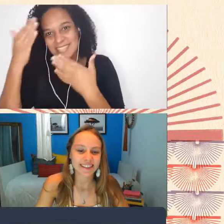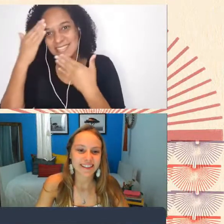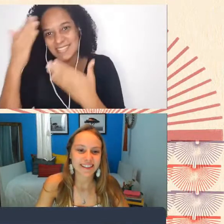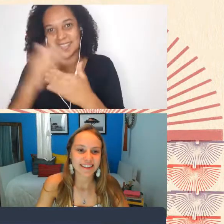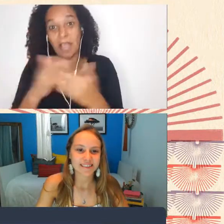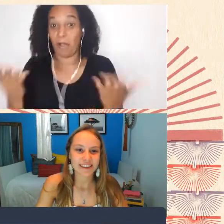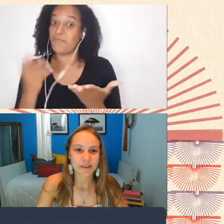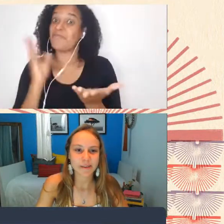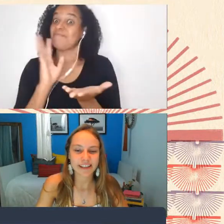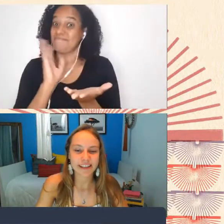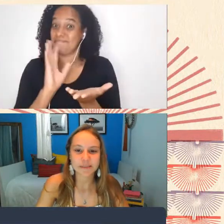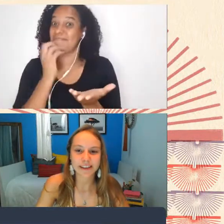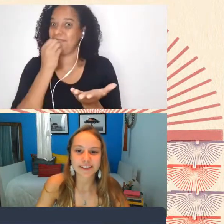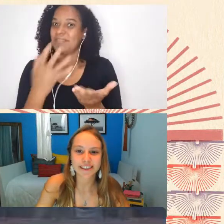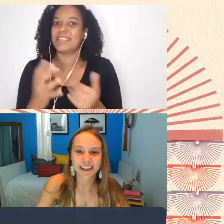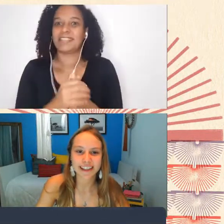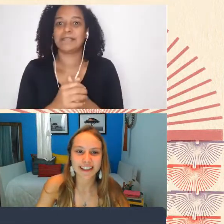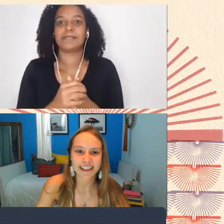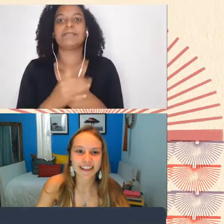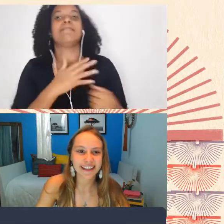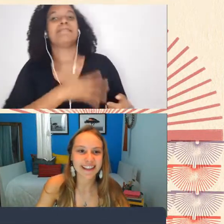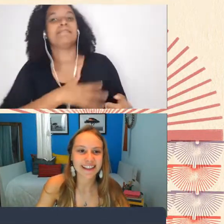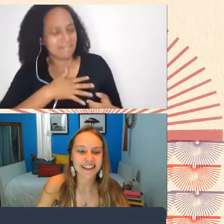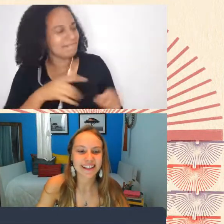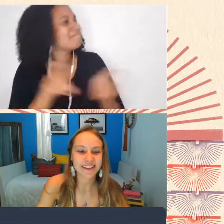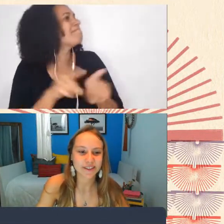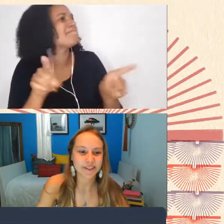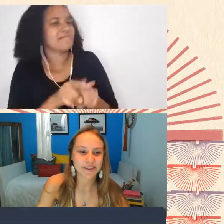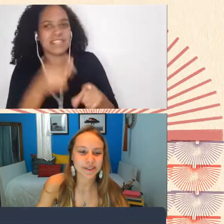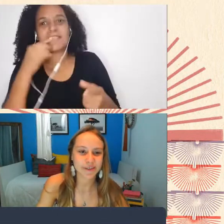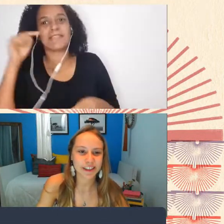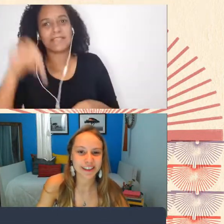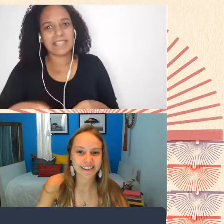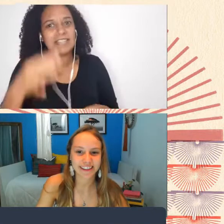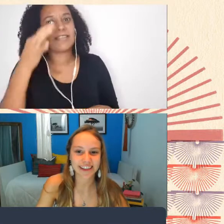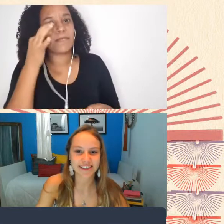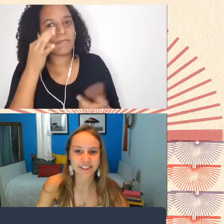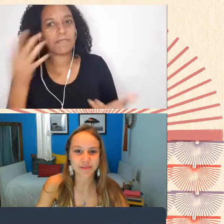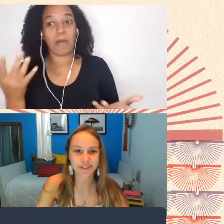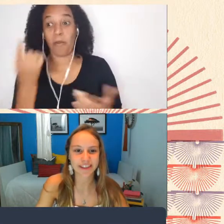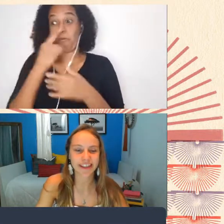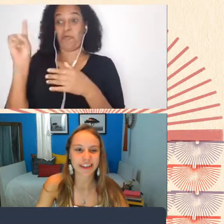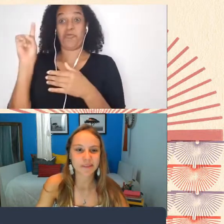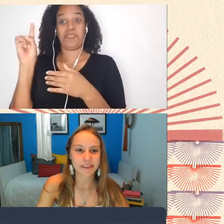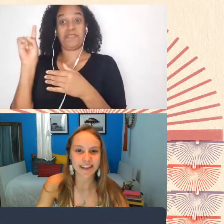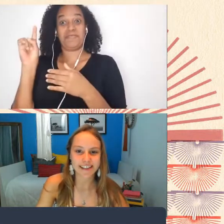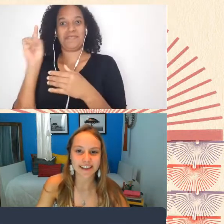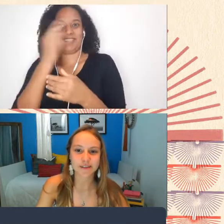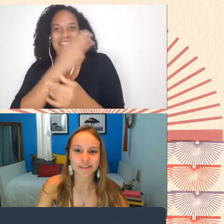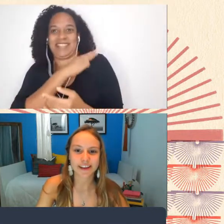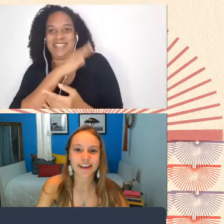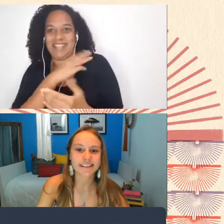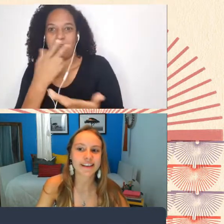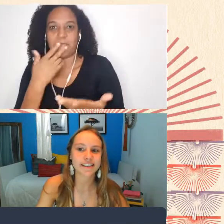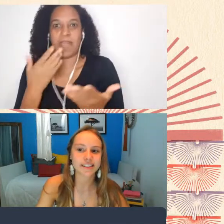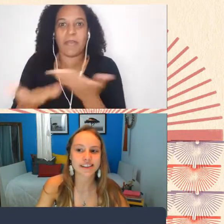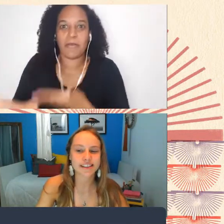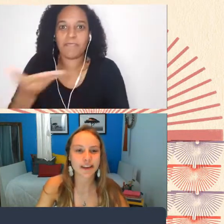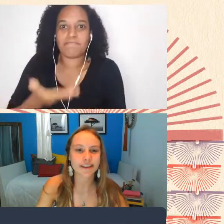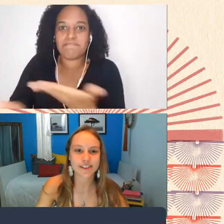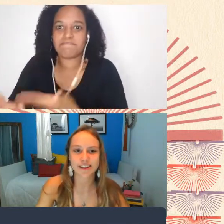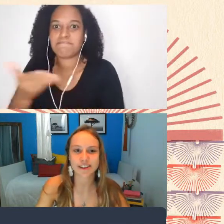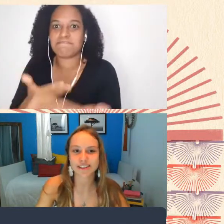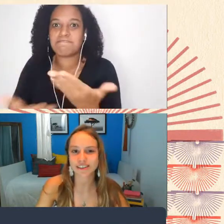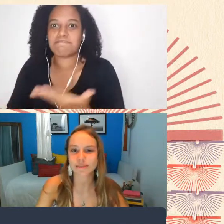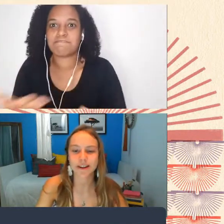muito legal. É um prazer imenso estar aqui no último ano, né? A gente poder mediar essa conversa, que acho que vai